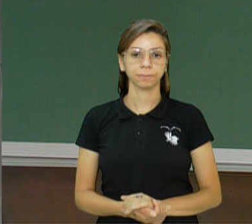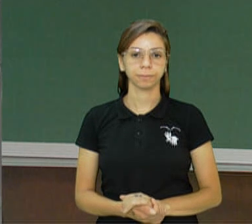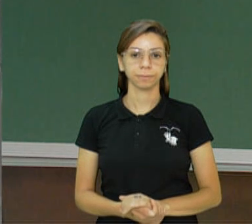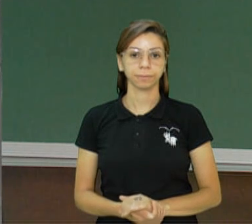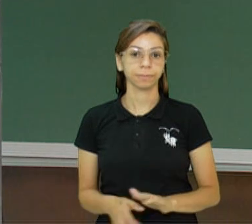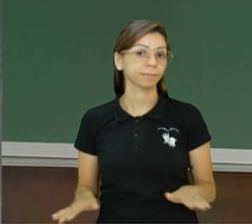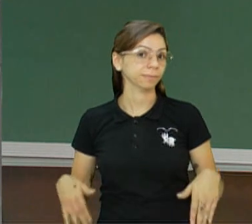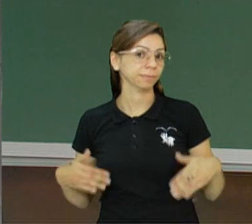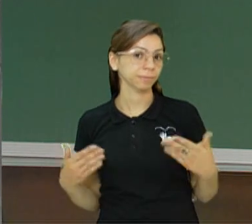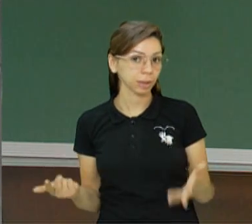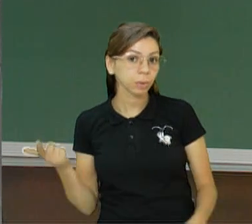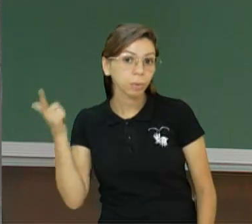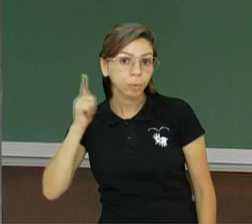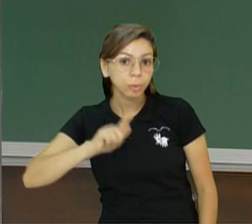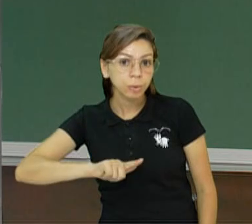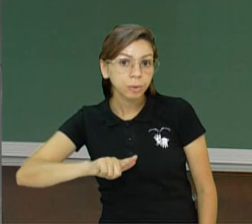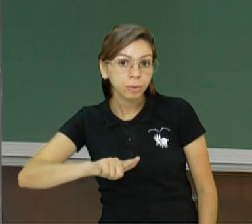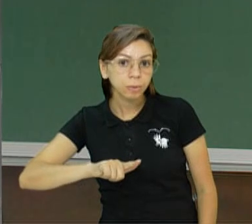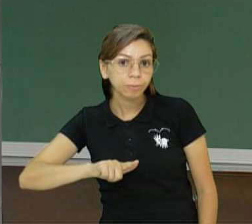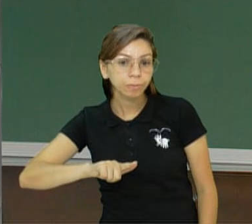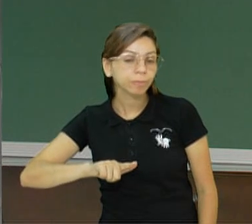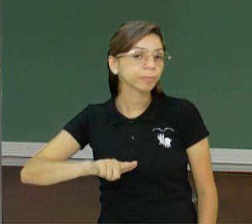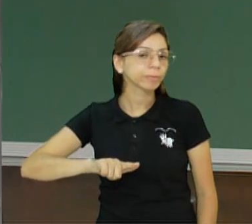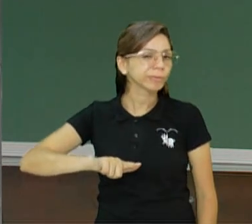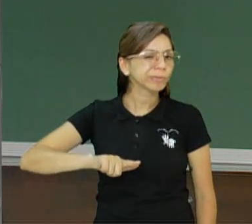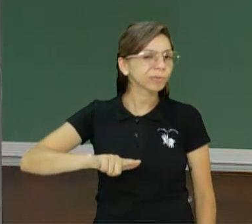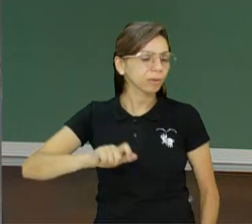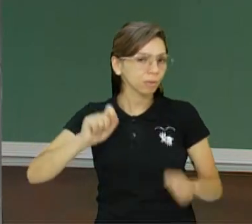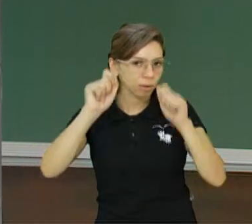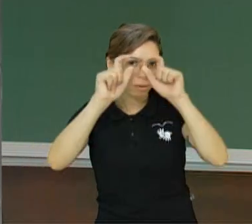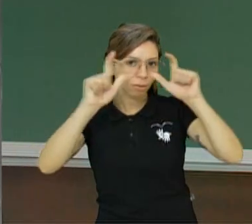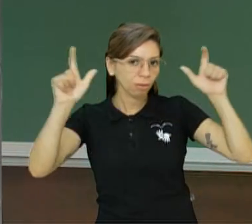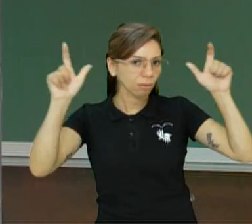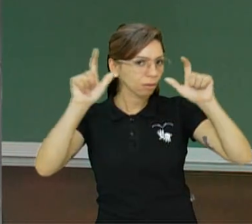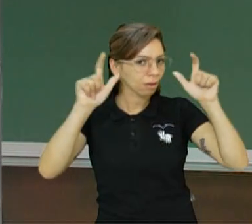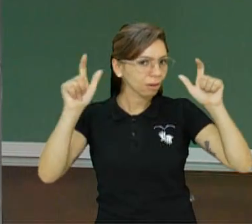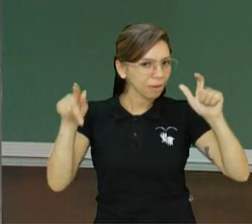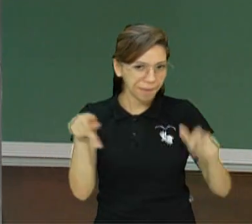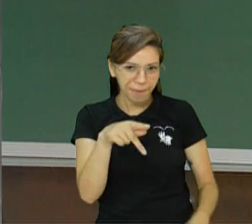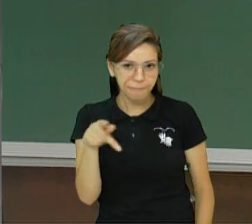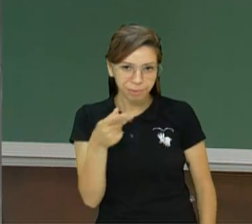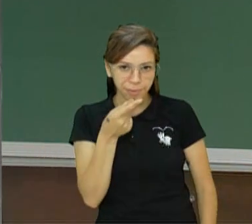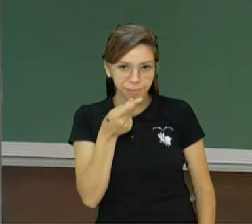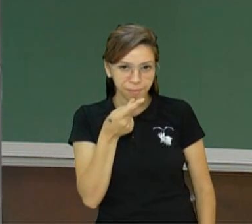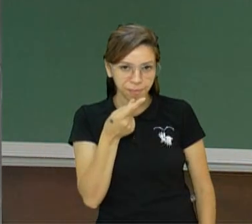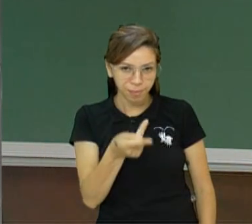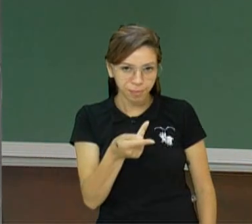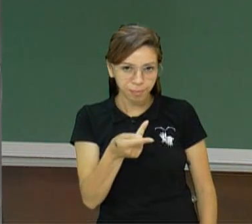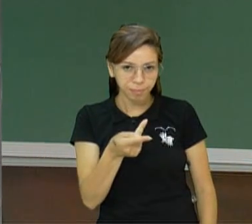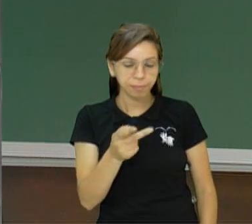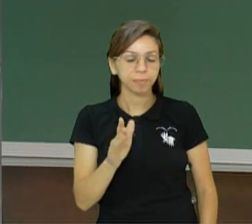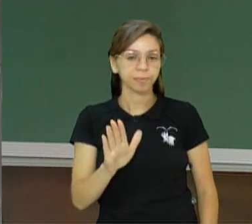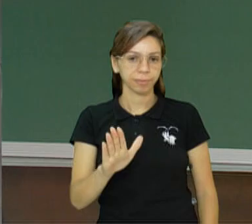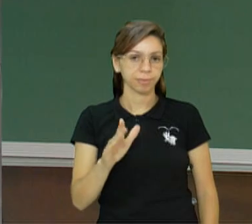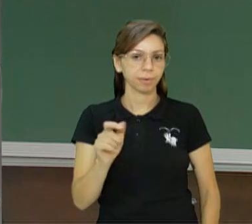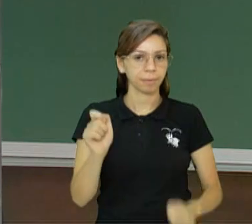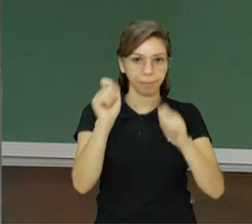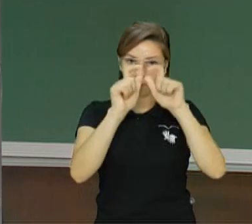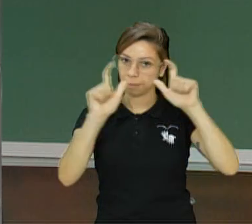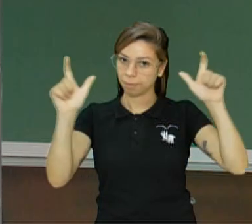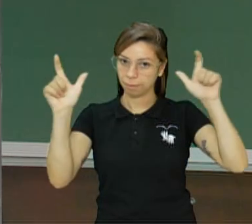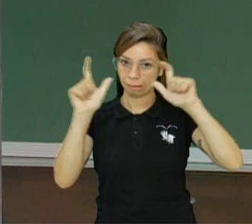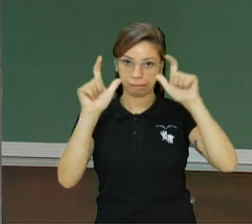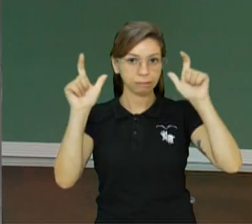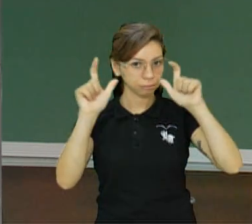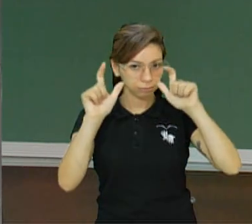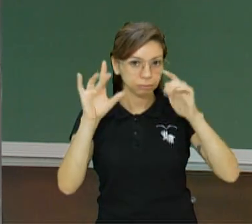E aí, vocês conseguiram? Vocês prestaram atenção numa coisa que a prof falou? Será que vocês estão